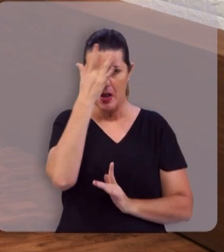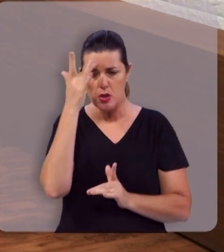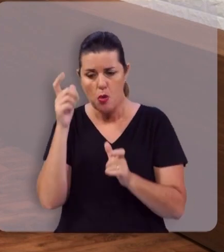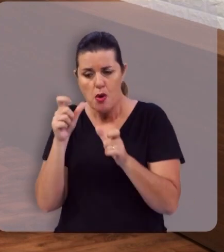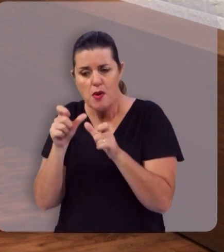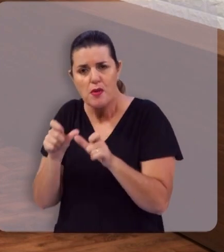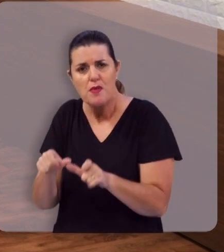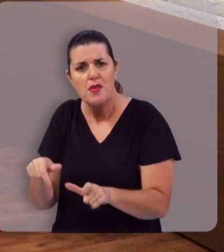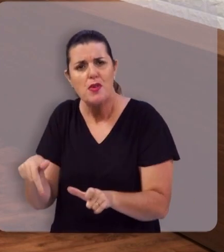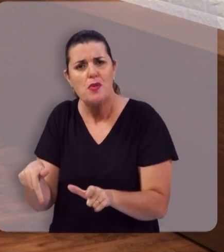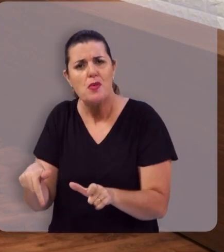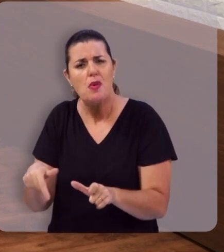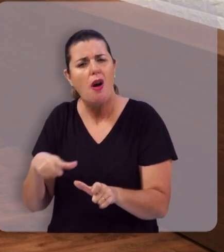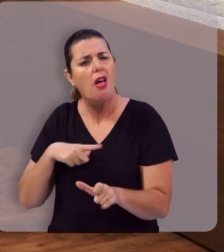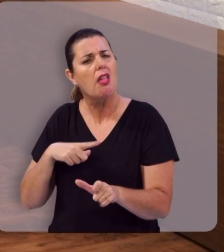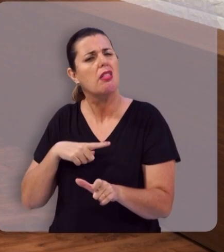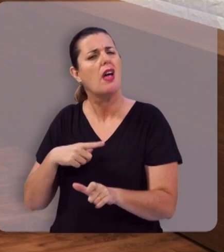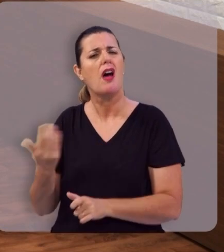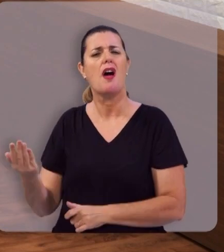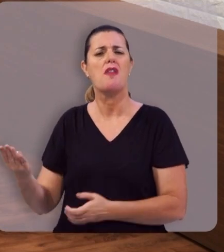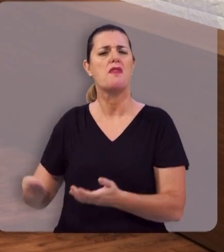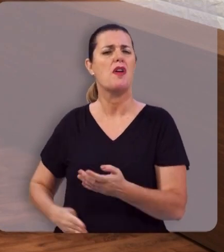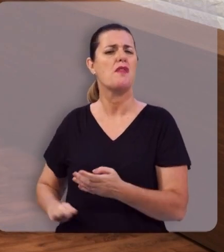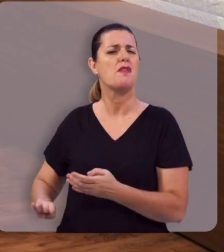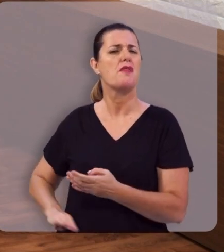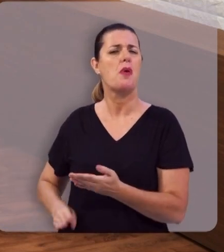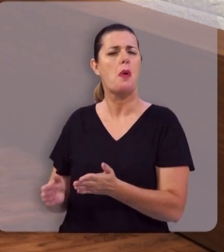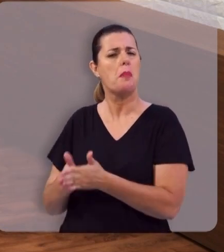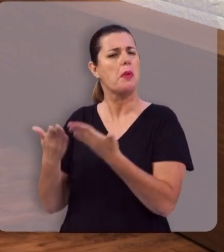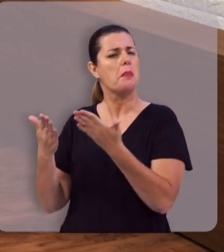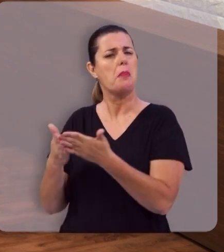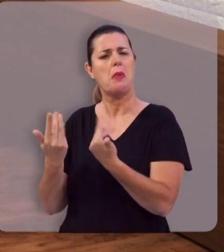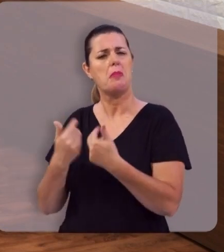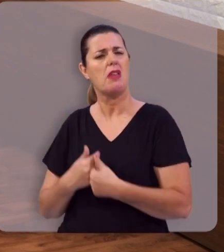ficaram estavam em grande miséria e pobreza,